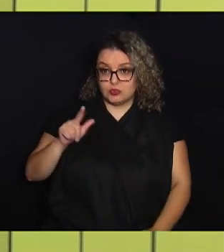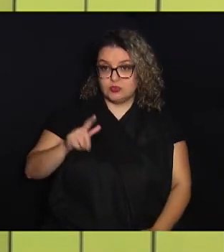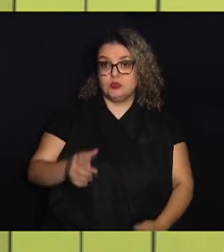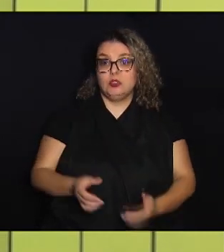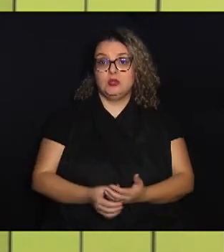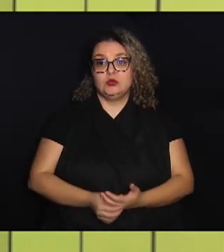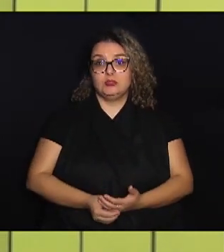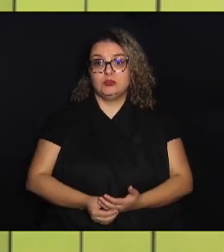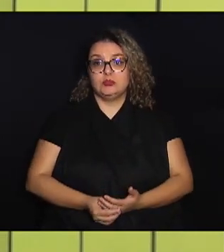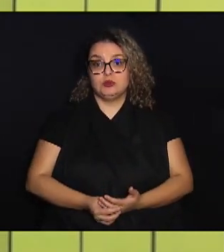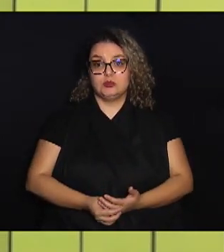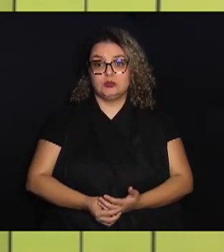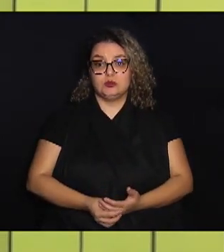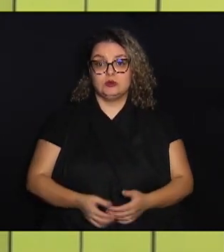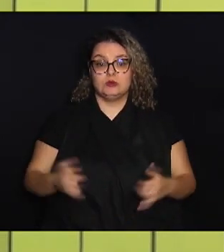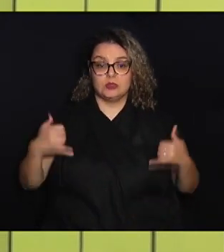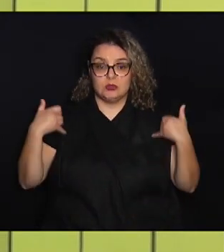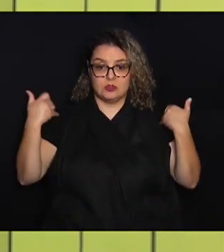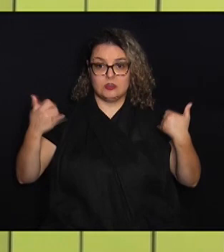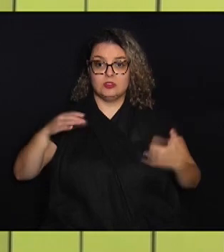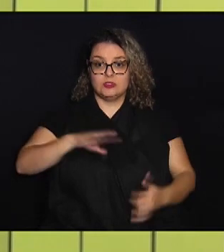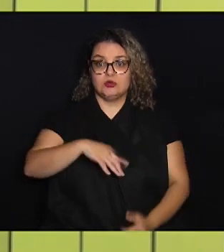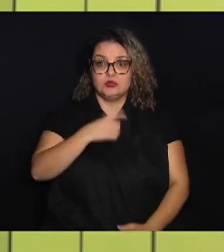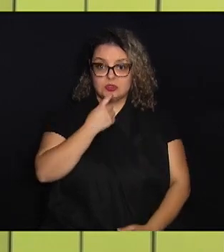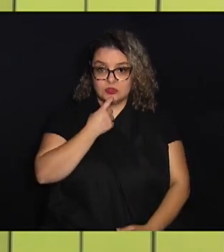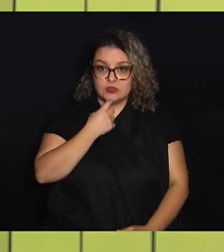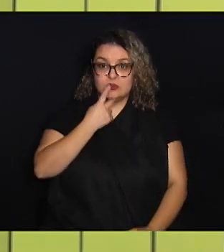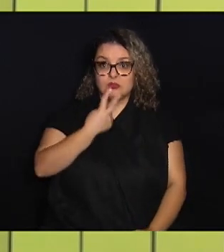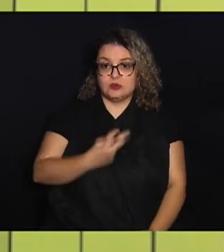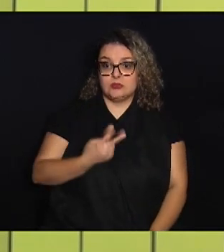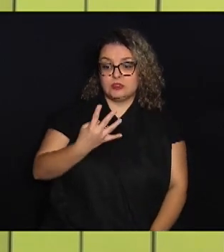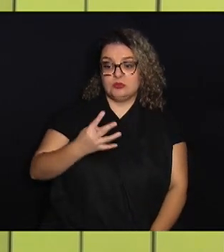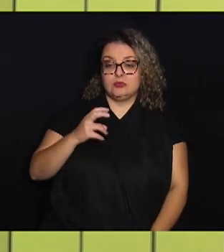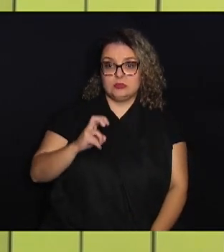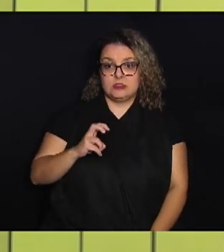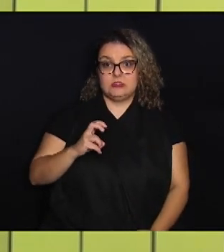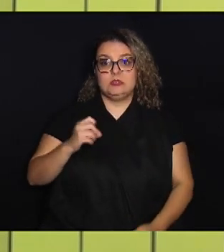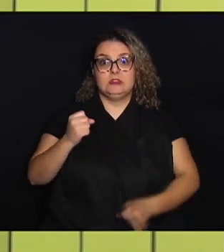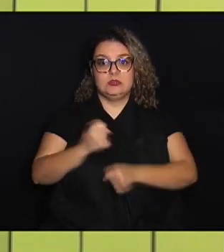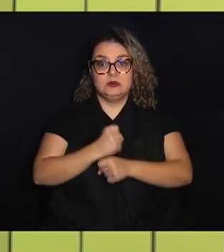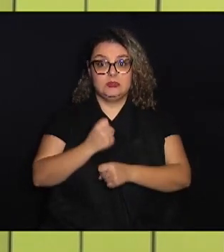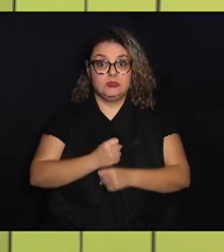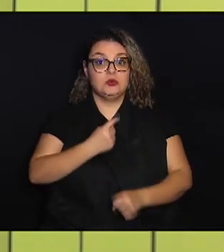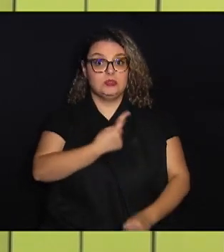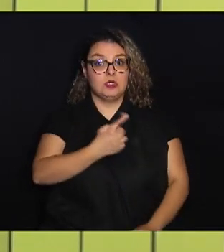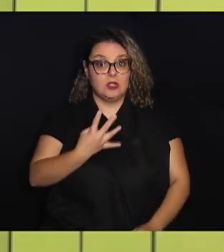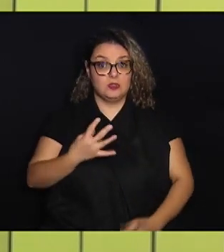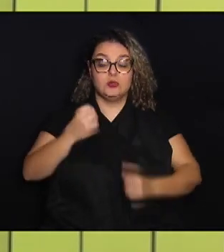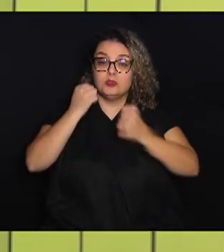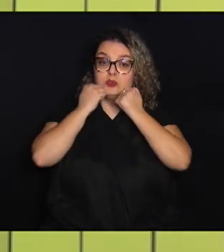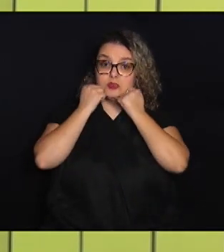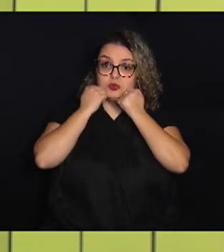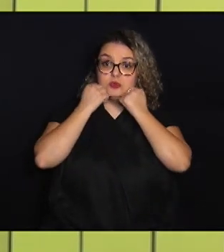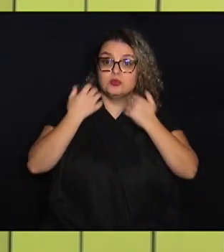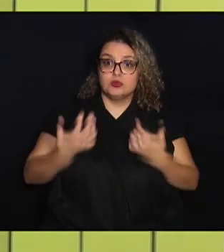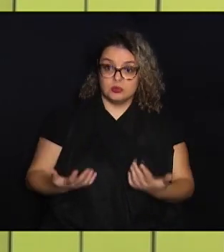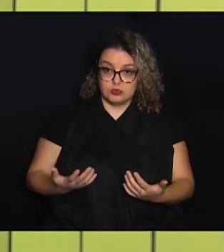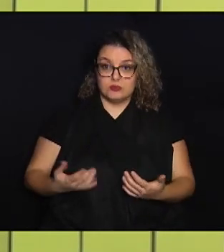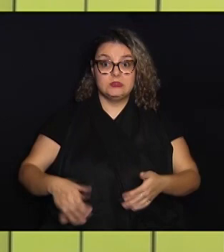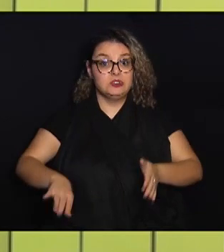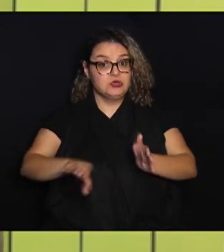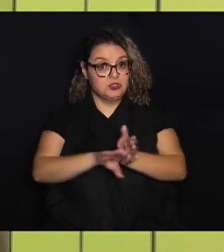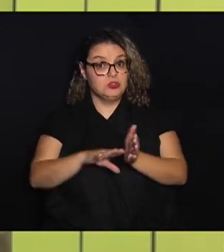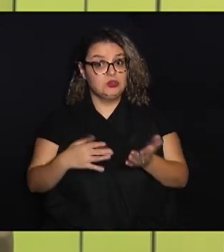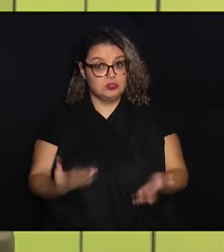pessoal? Falando sobre o aniversário de Campinas, 245 anos, 14 de julho, portanto, está